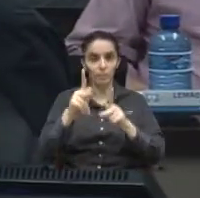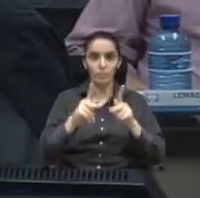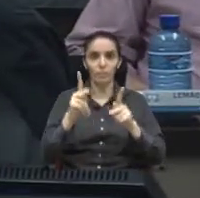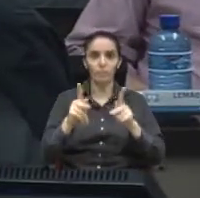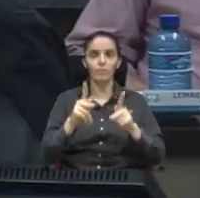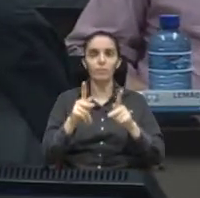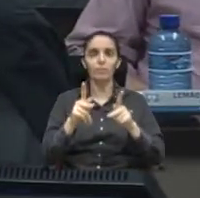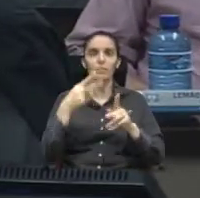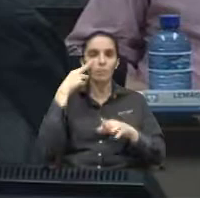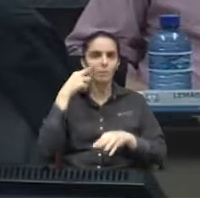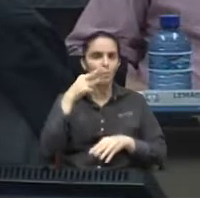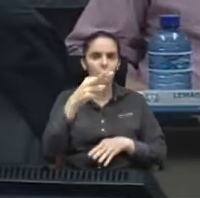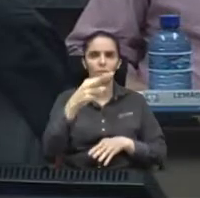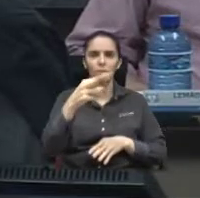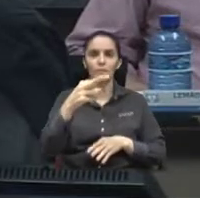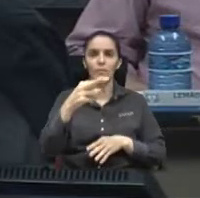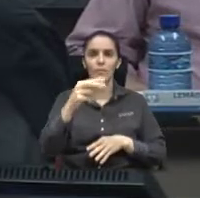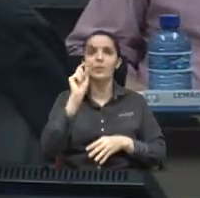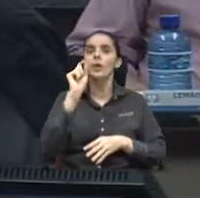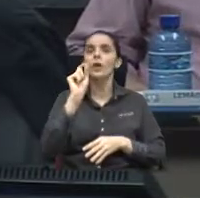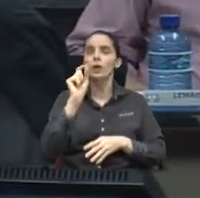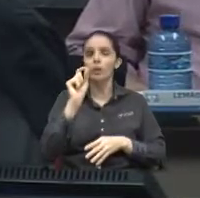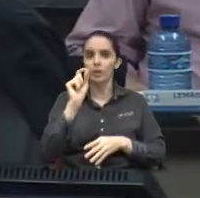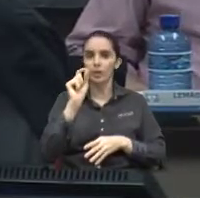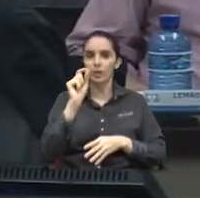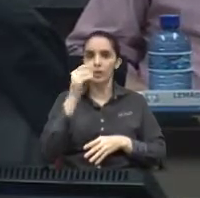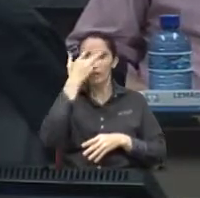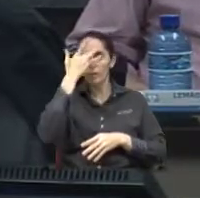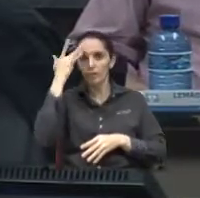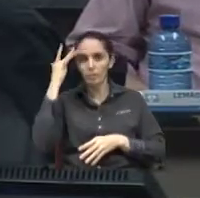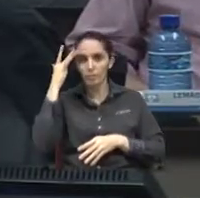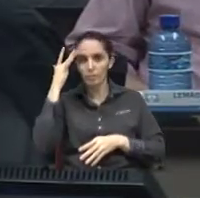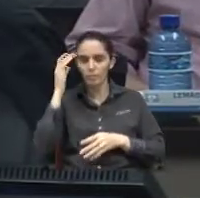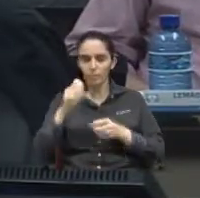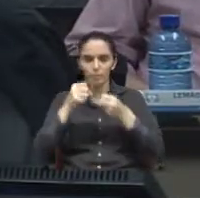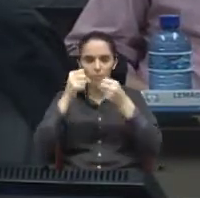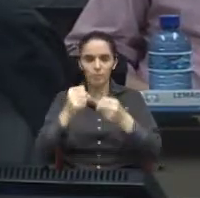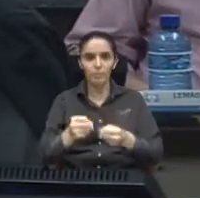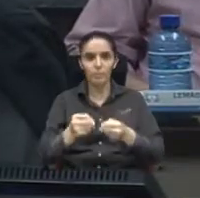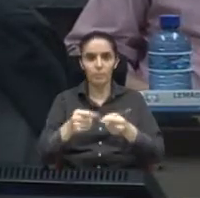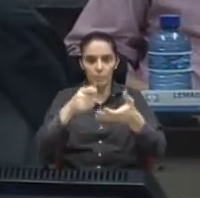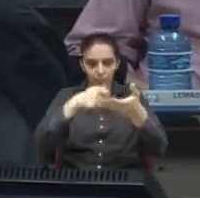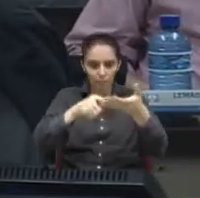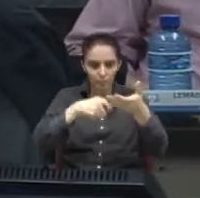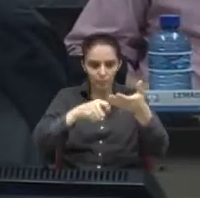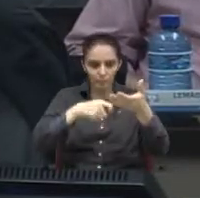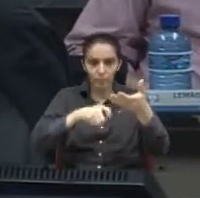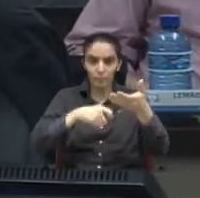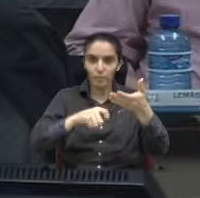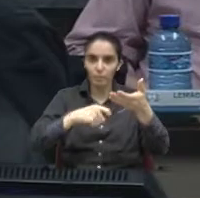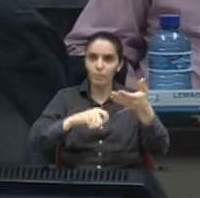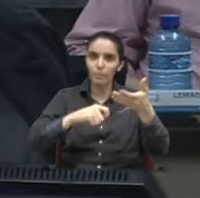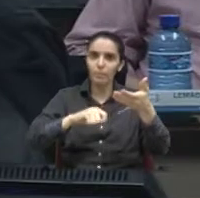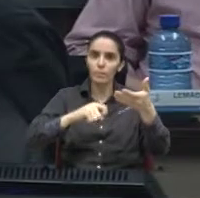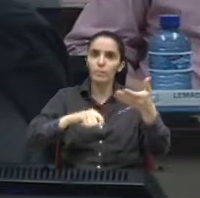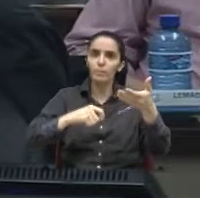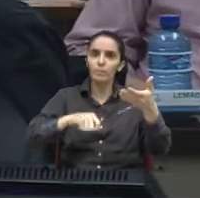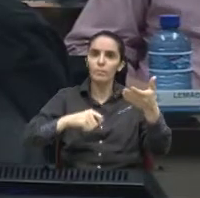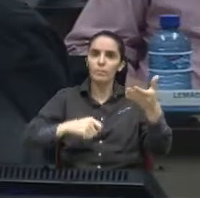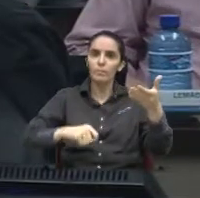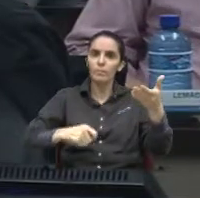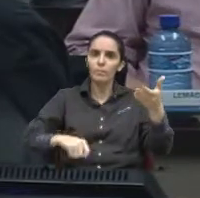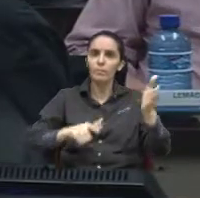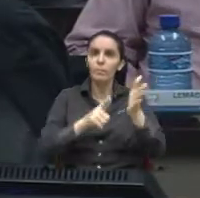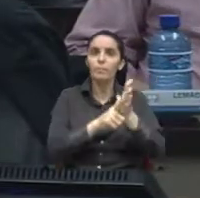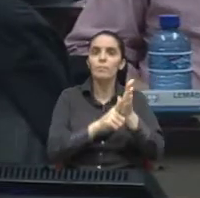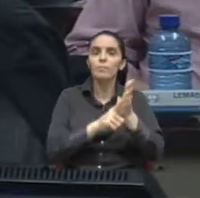nos assiste, para que aqueles que puderem assinar ou recolher assinaturas desse